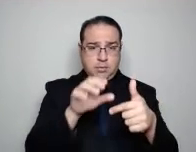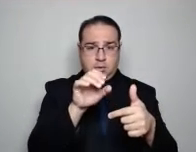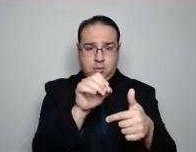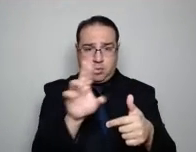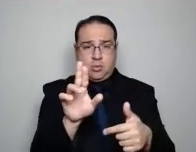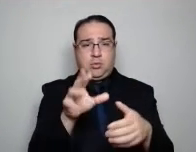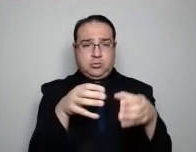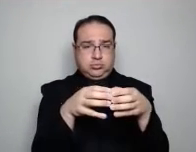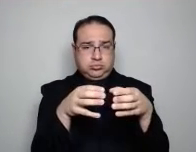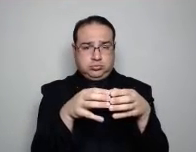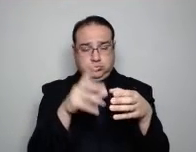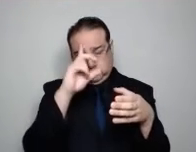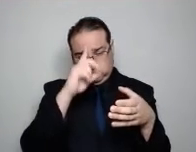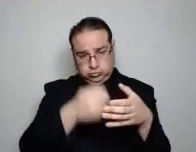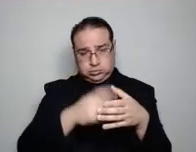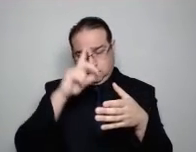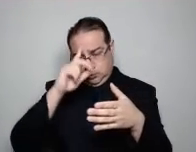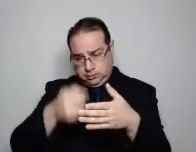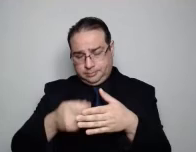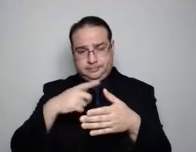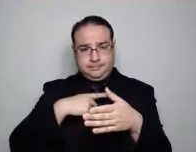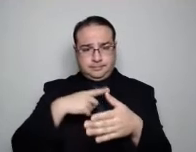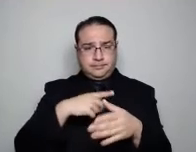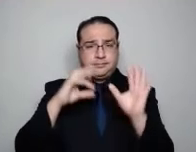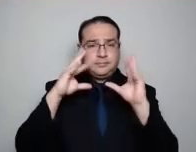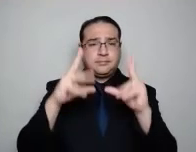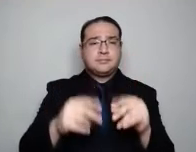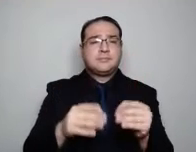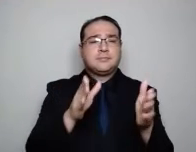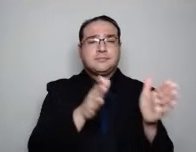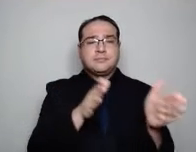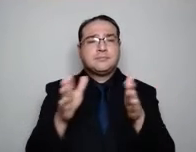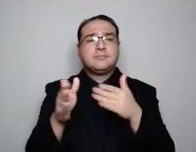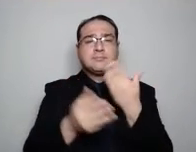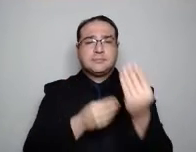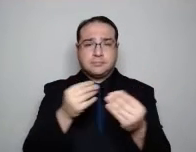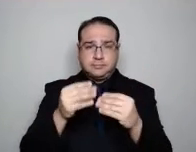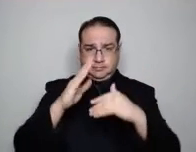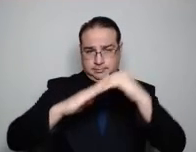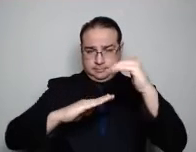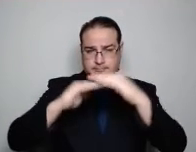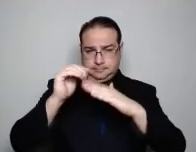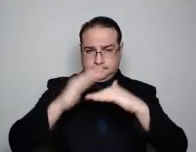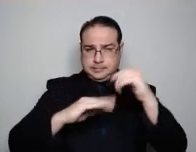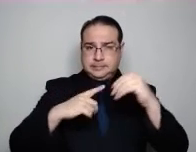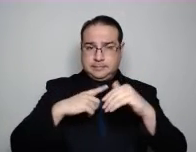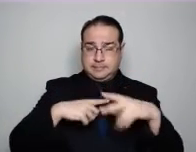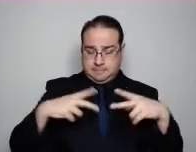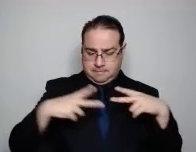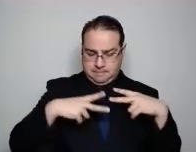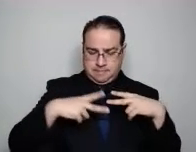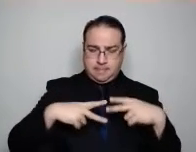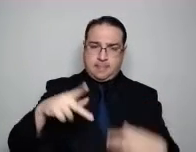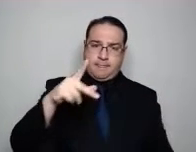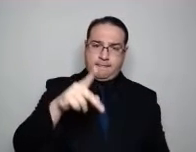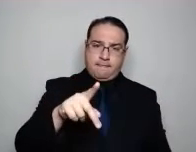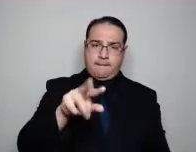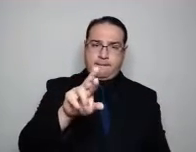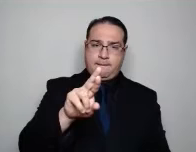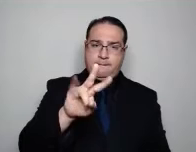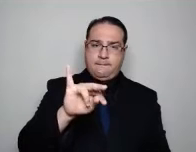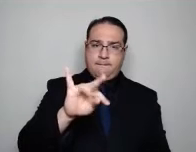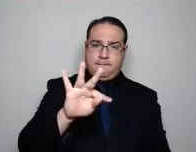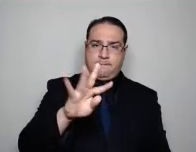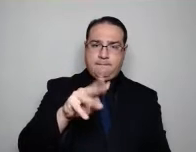de delegação de tudo ou de parte, declara-se como competente privativamente a ele a matéria indicada. Então,